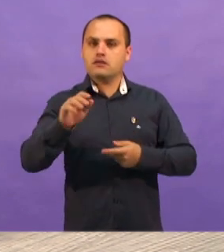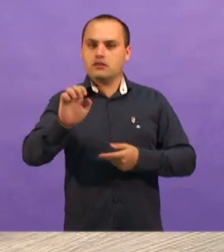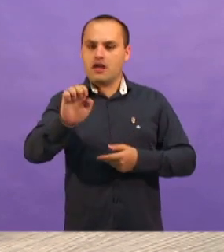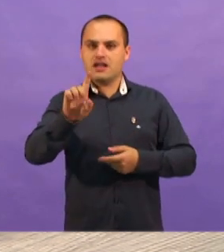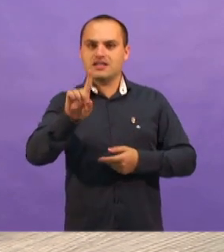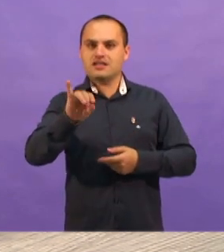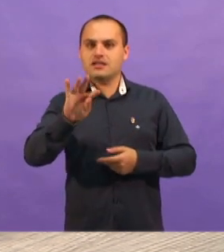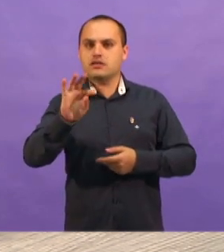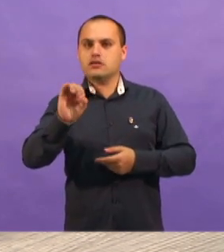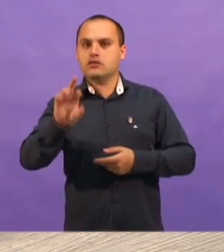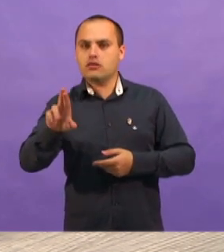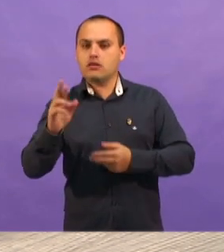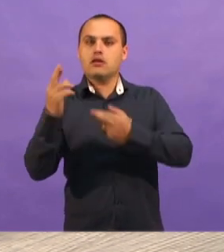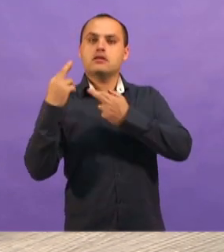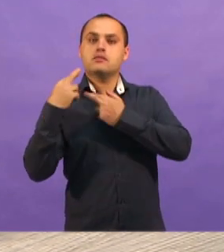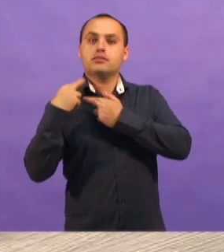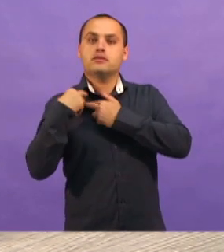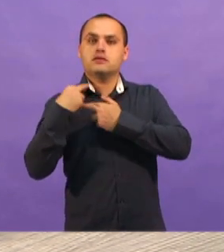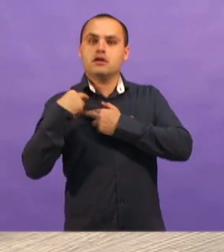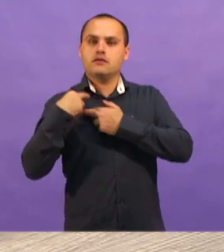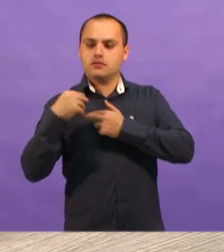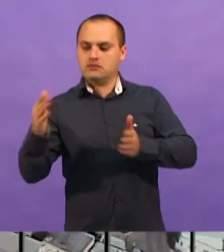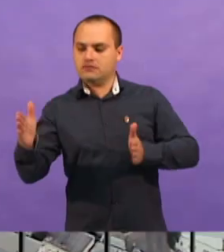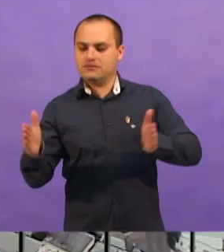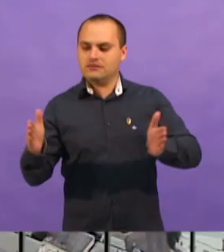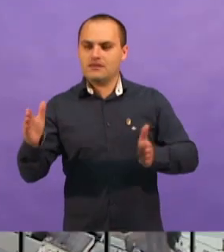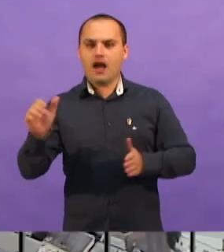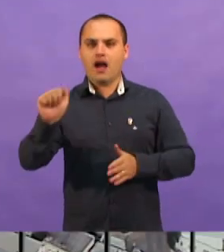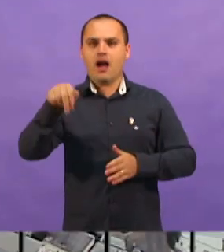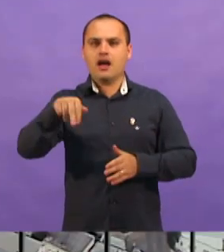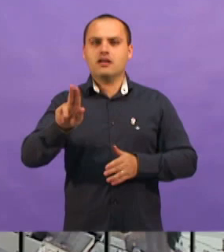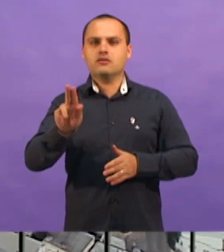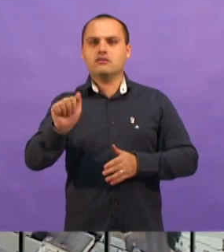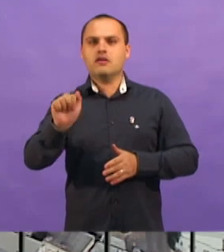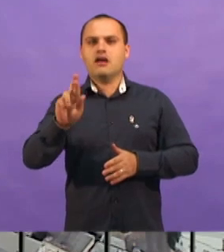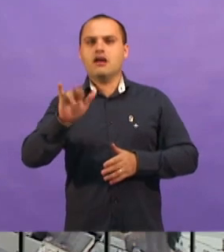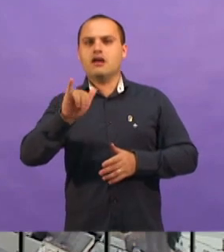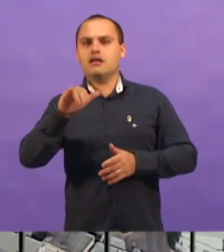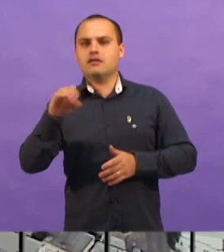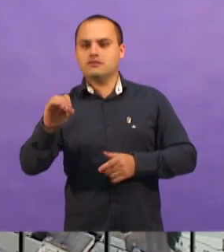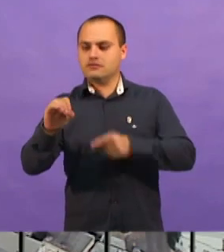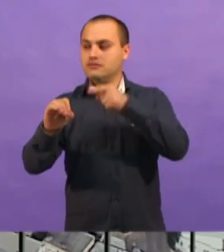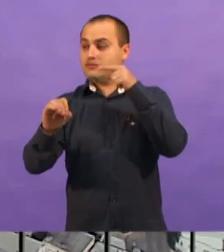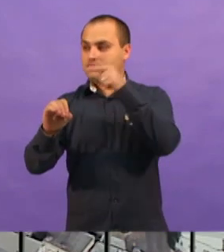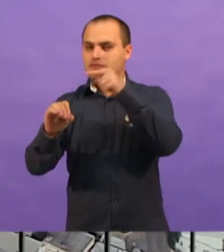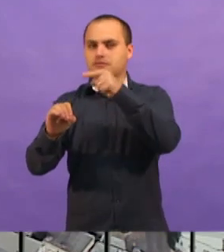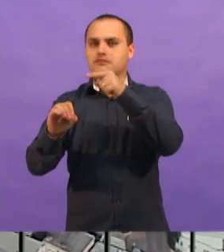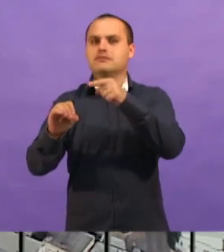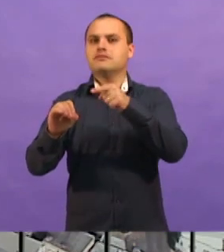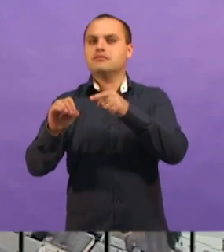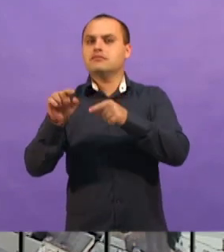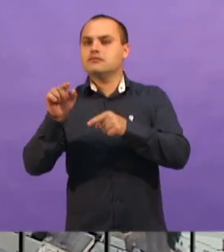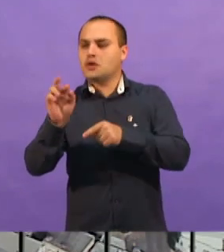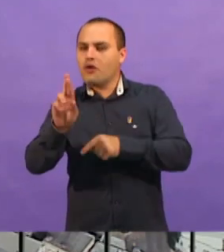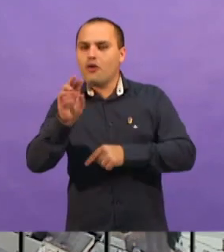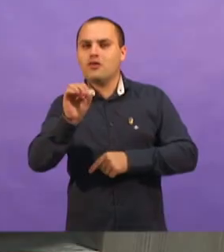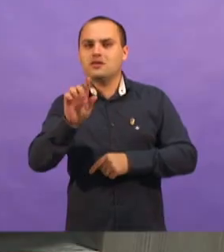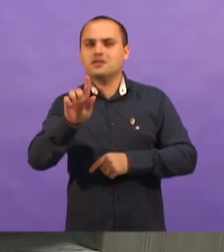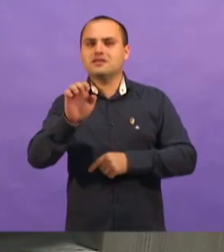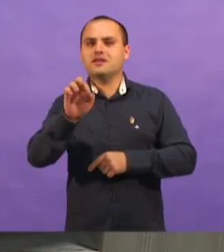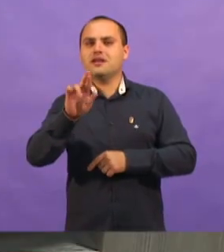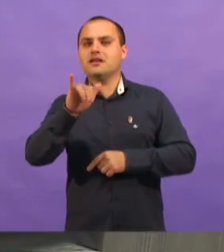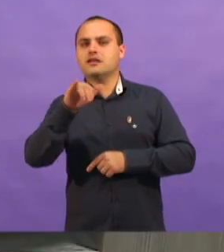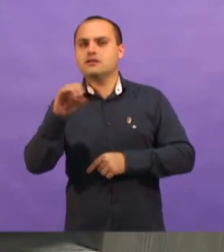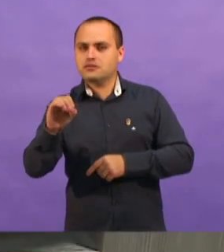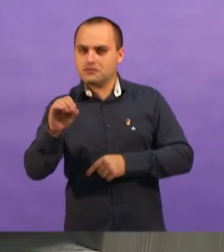de Itajaí, edição 2017, Rogério Lenzi. Olá, Rogério. Tudo bem? Olá, tudo bem? Bom,